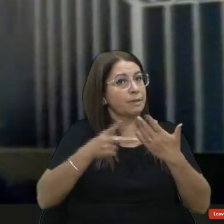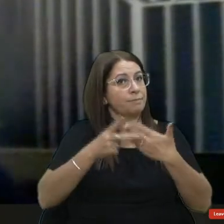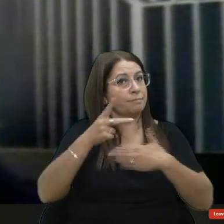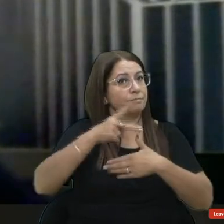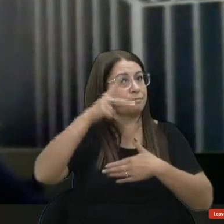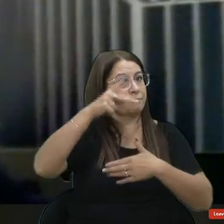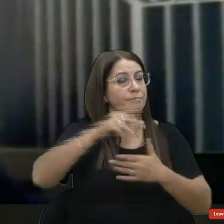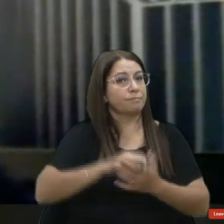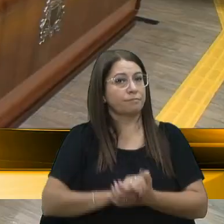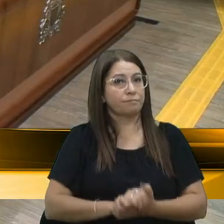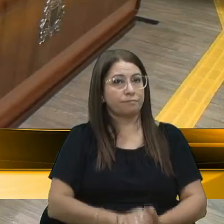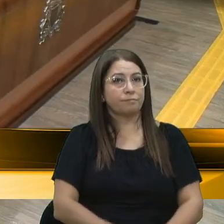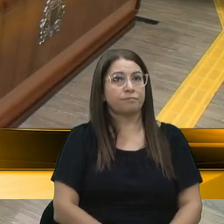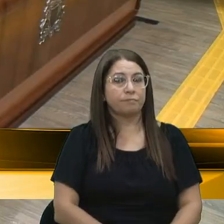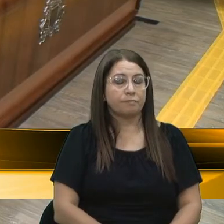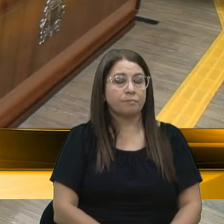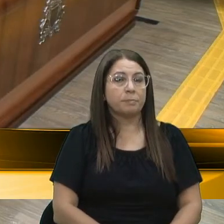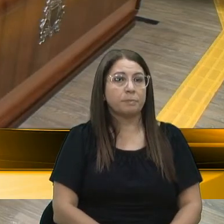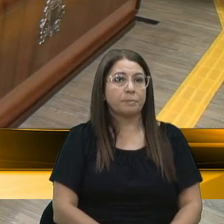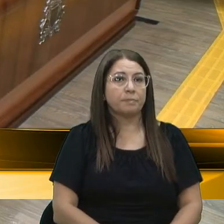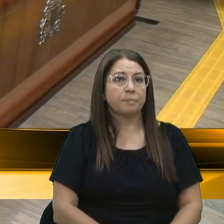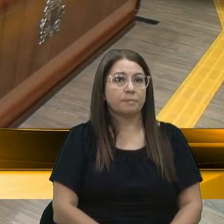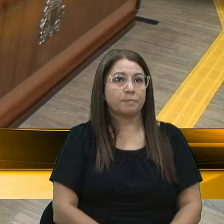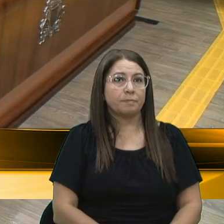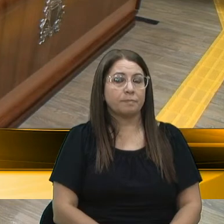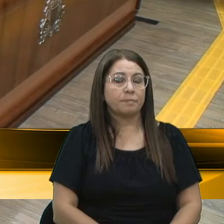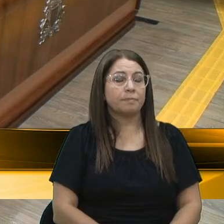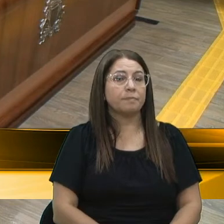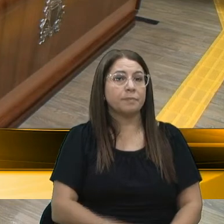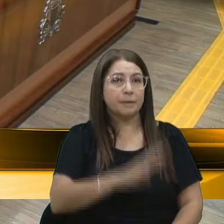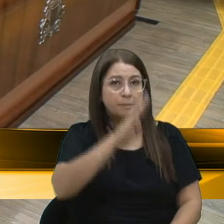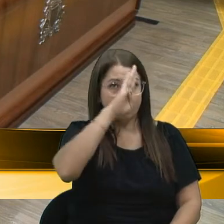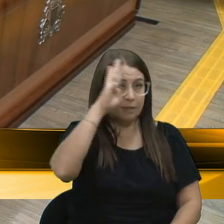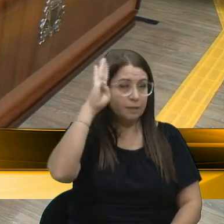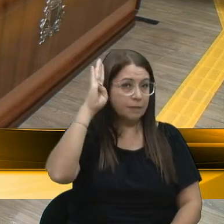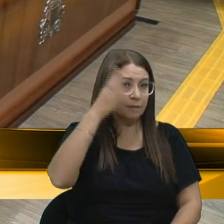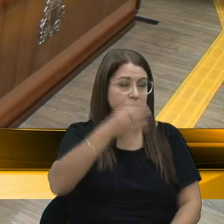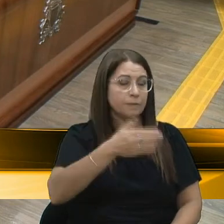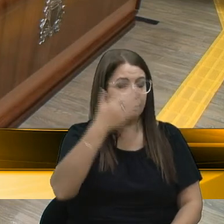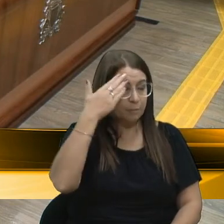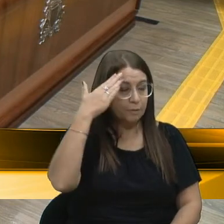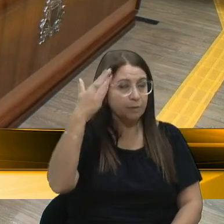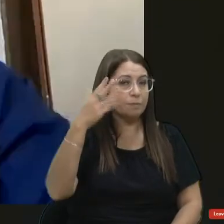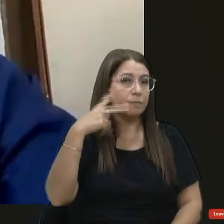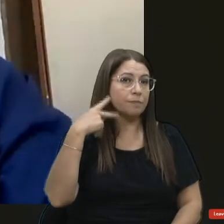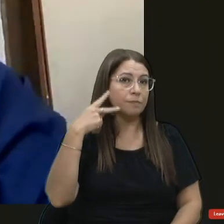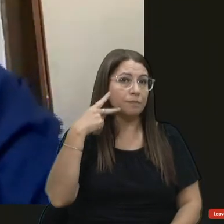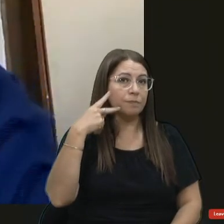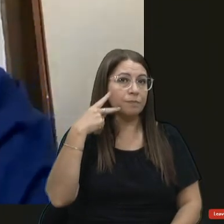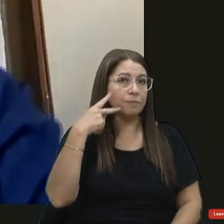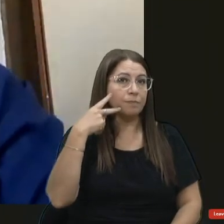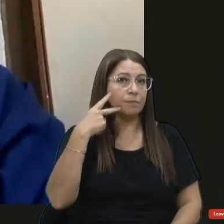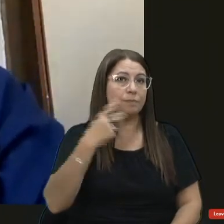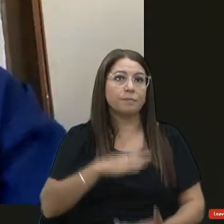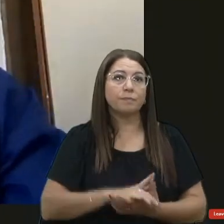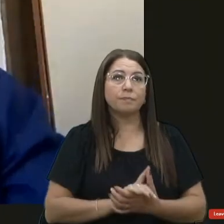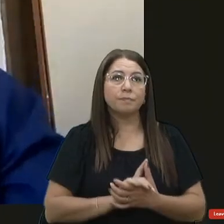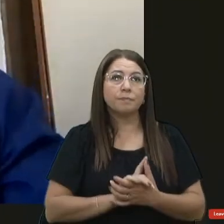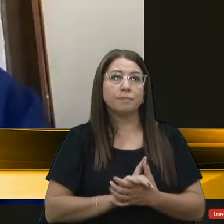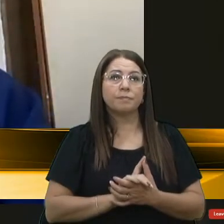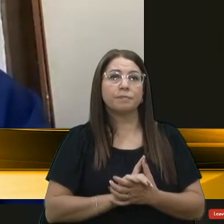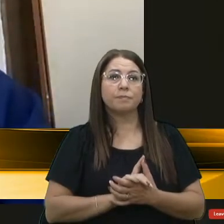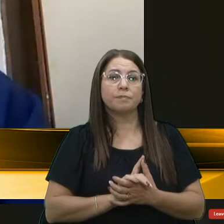prioridade. Vereador Barreto, só rapidinho, 15 segundos. Obrigado, vereador, pela parte. Eu, assim,